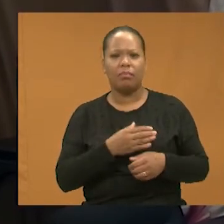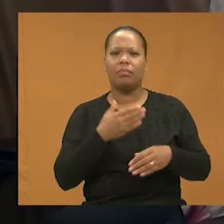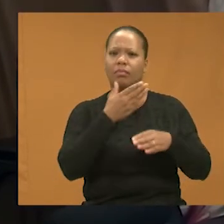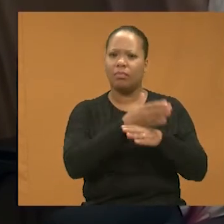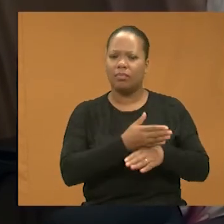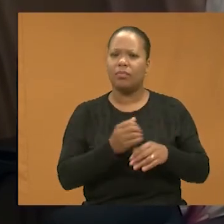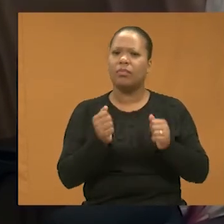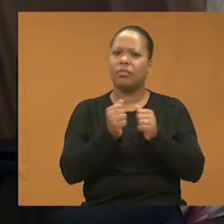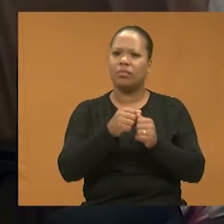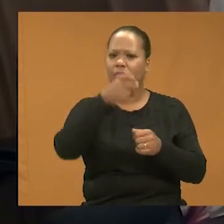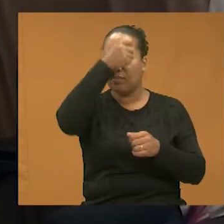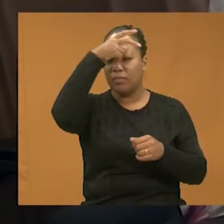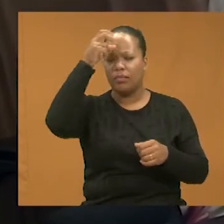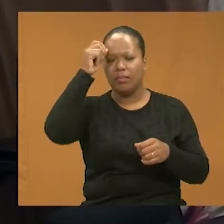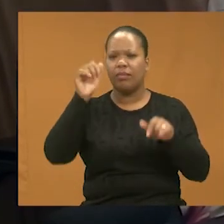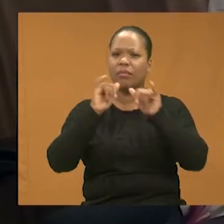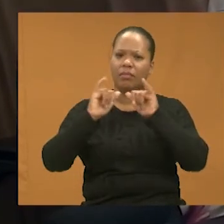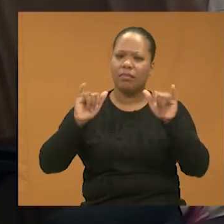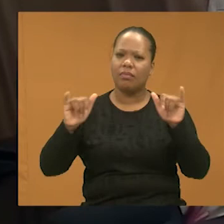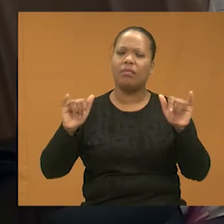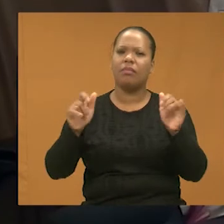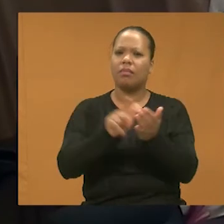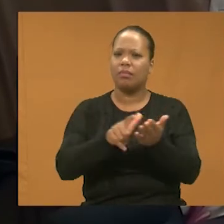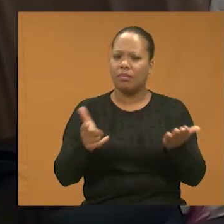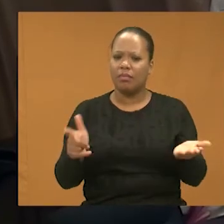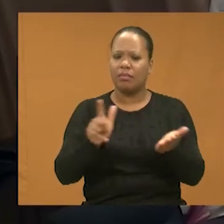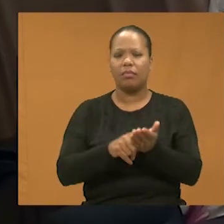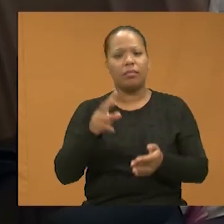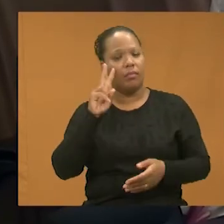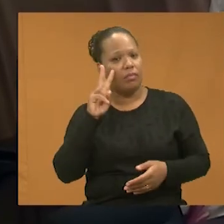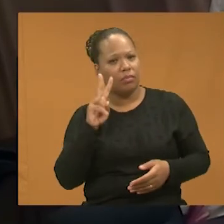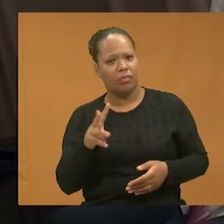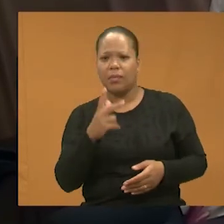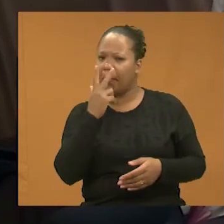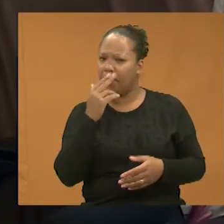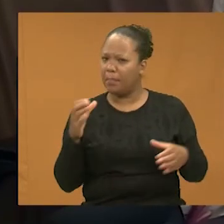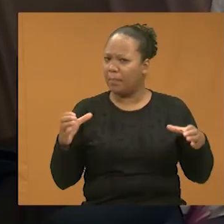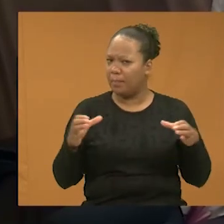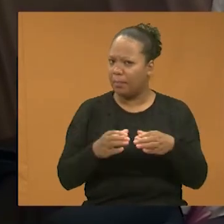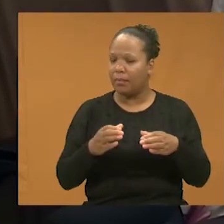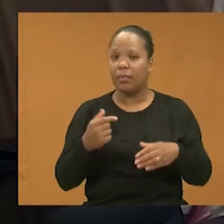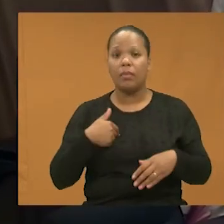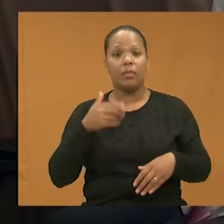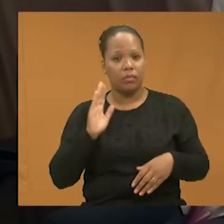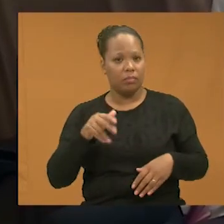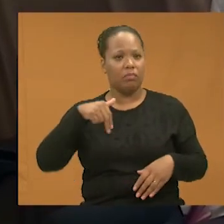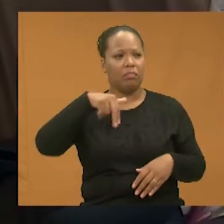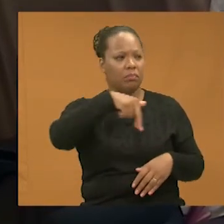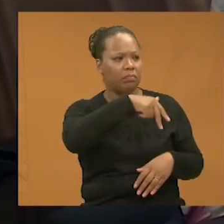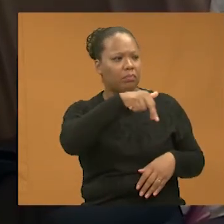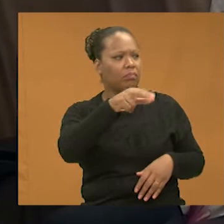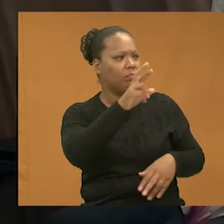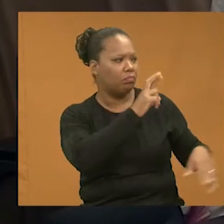prefeitura. Eles fazem a divulgação pelo jornal, e a gente olha ali, o bairro parece que é pequeno, mas eu tive a oportunidade de andar todo o bairro lá,